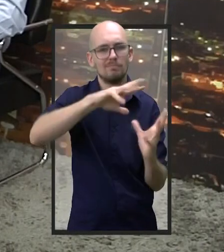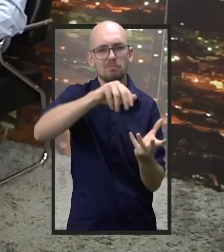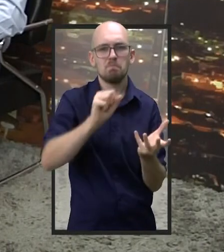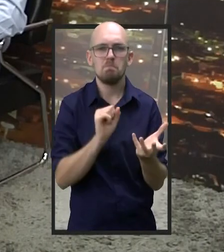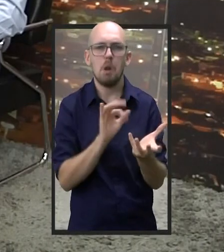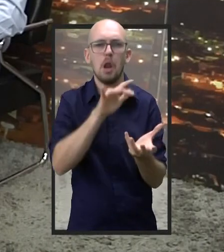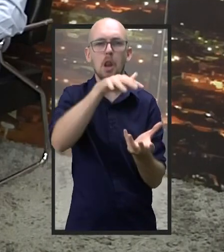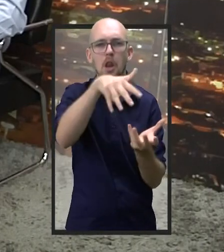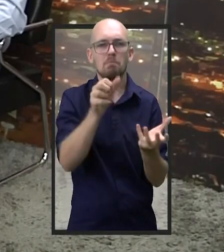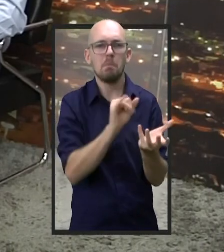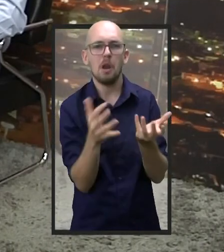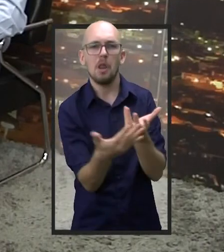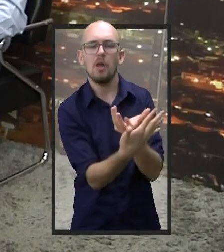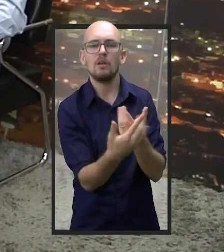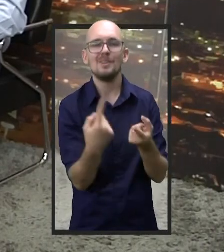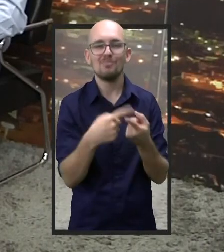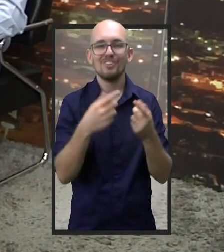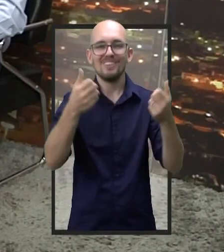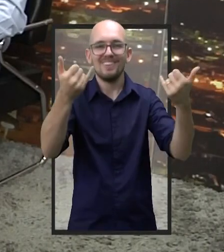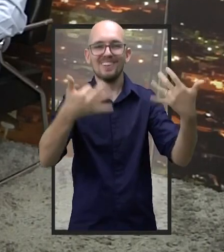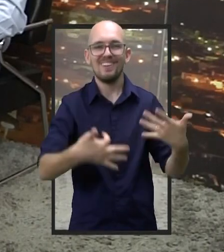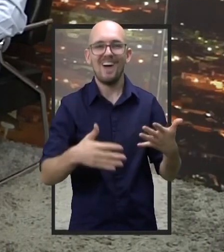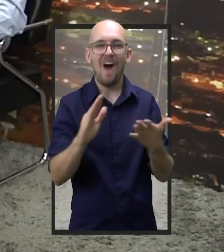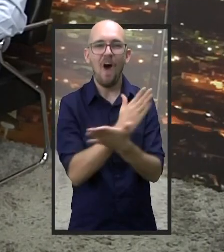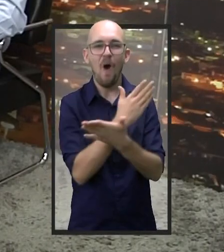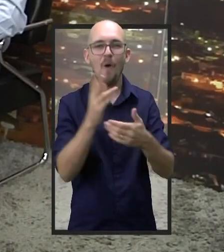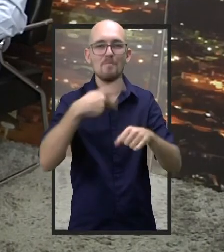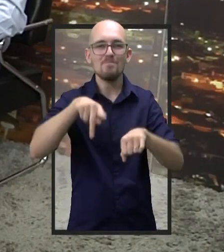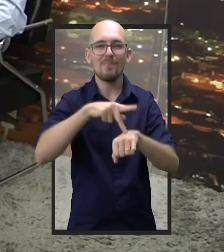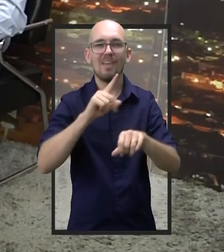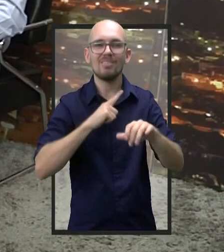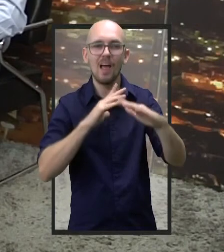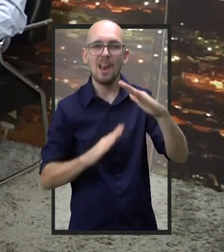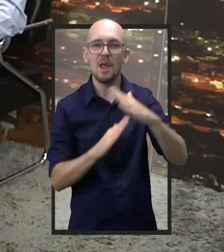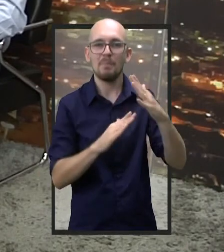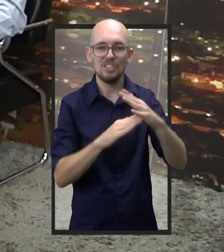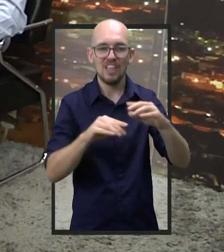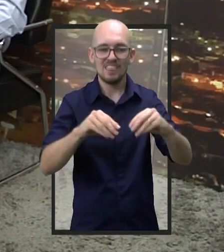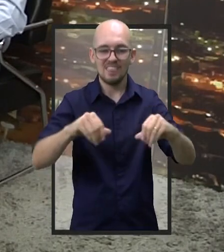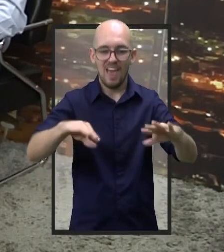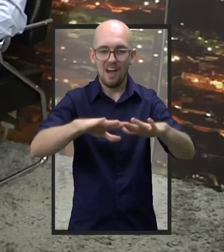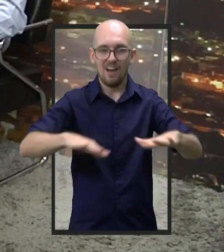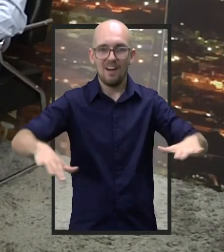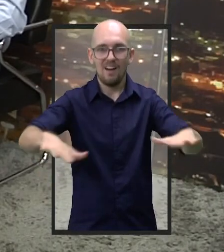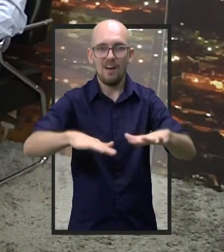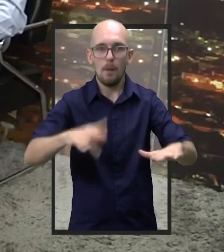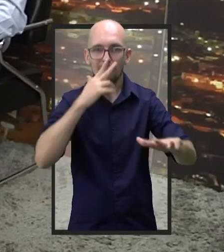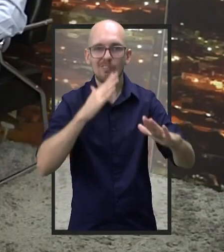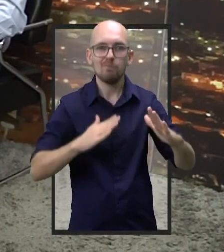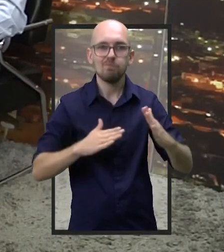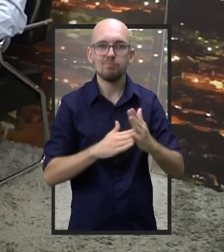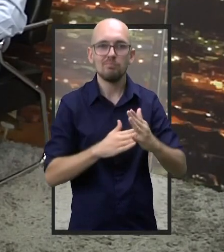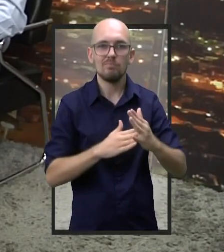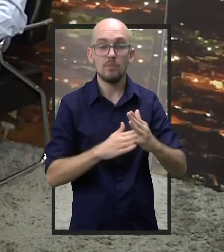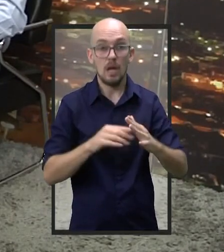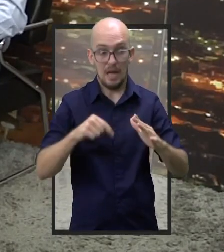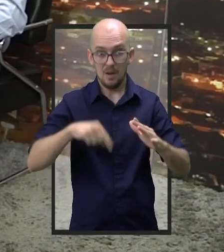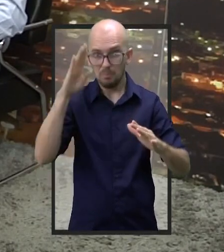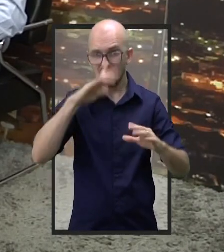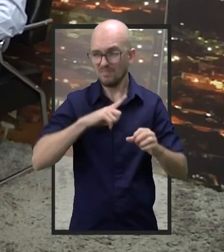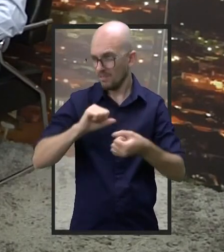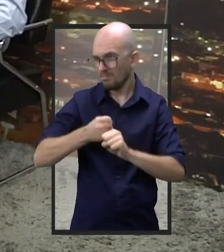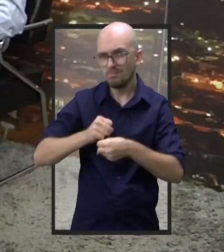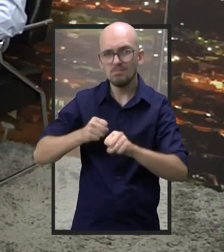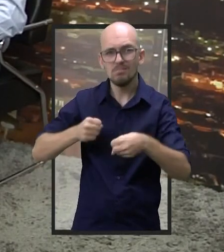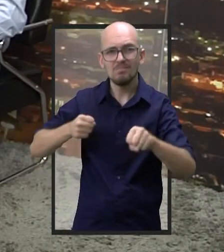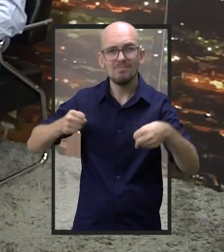alguns países têm um certo já limite de terras agricultáveis, enquanto o Brasil ainda pode ampliar muito, né? E